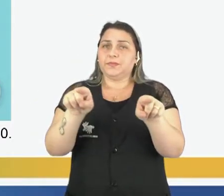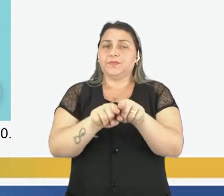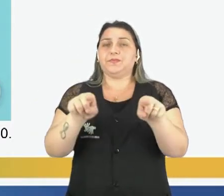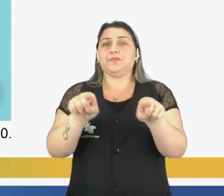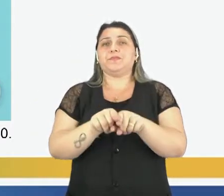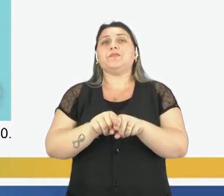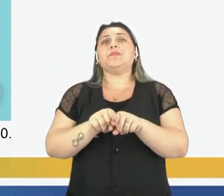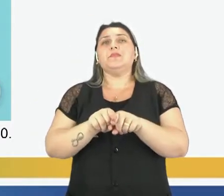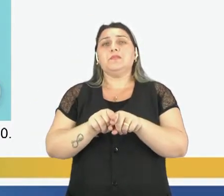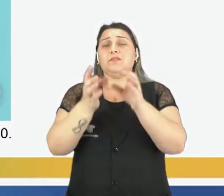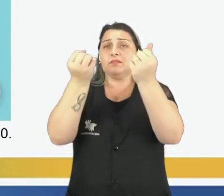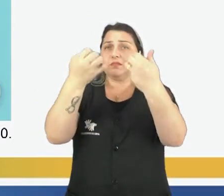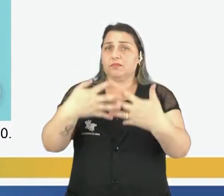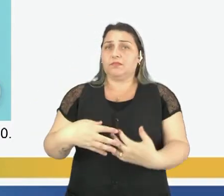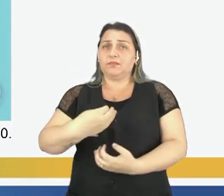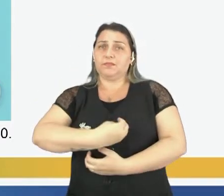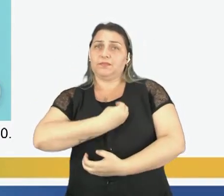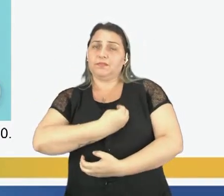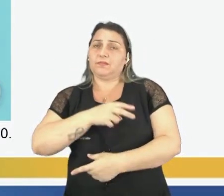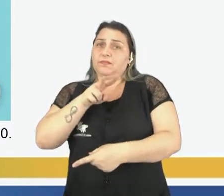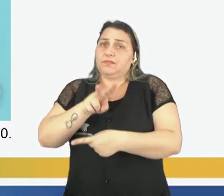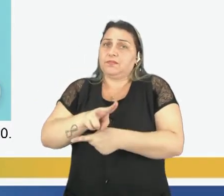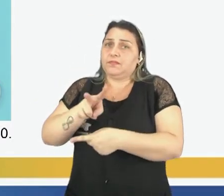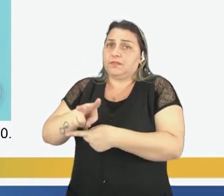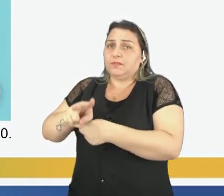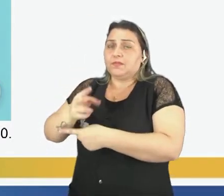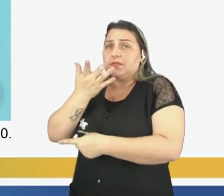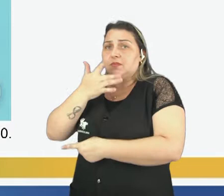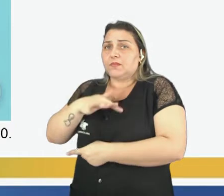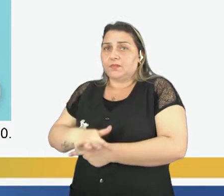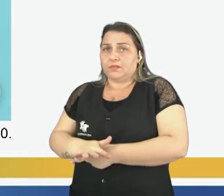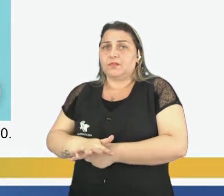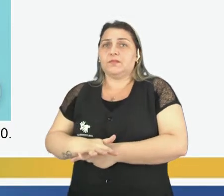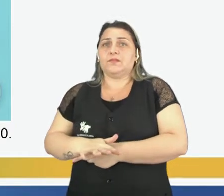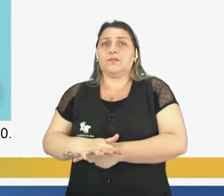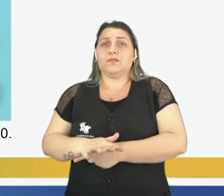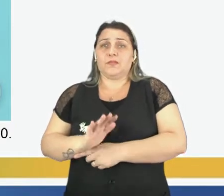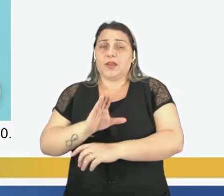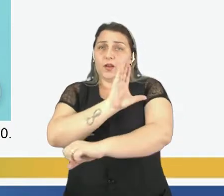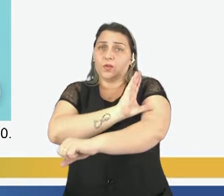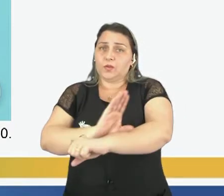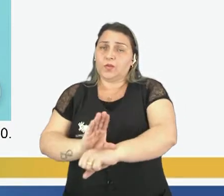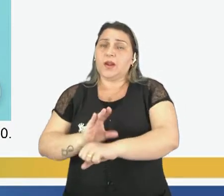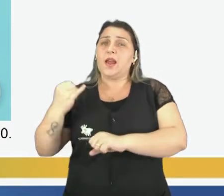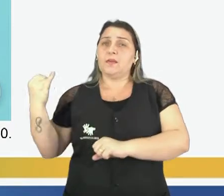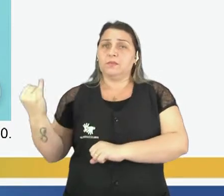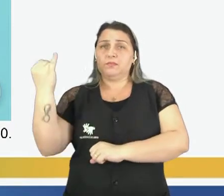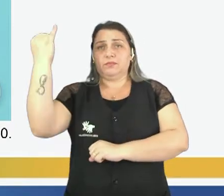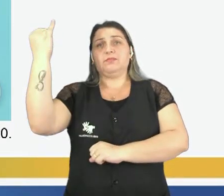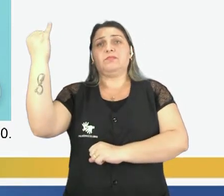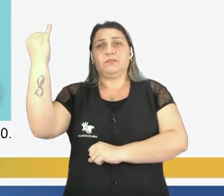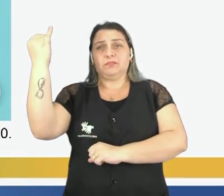ela ressalta que a presença dos cuidadores das crianças no processo da pintura é essencial.